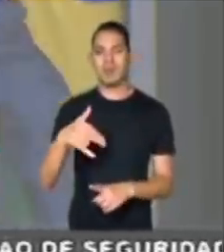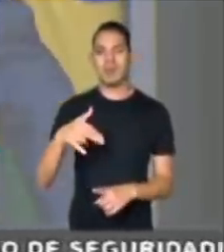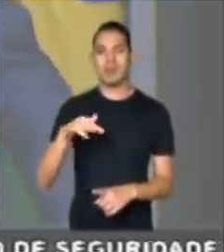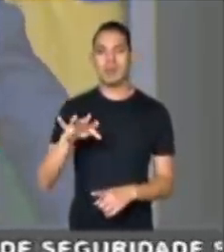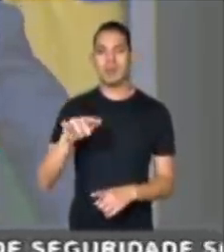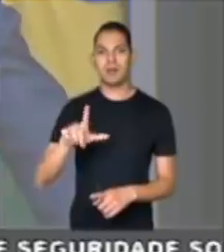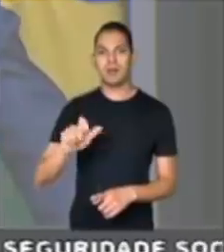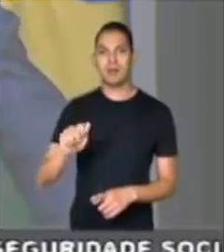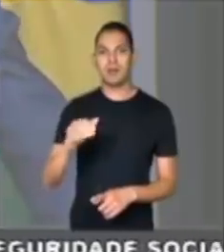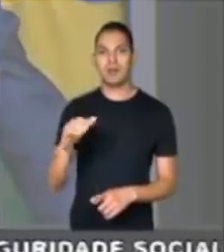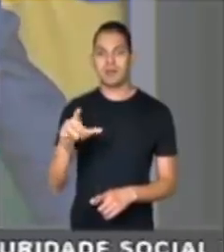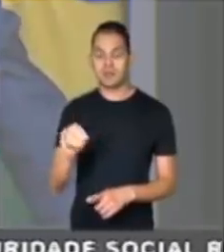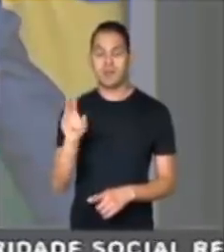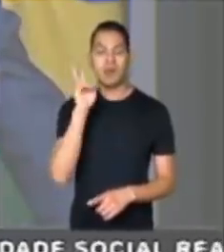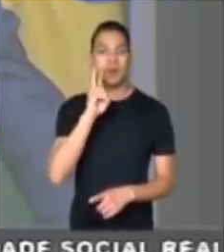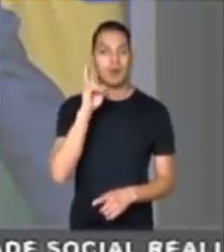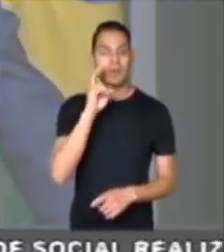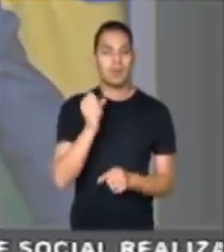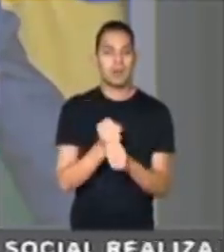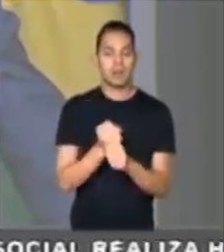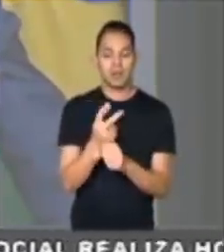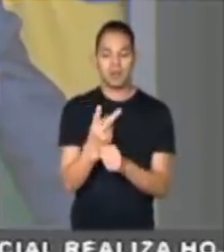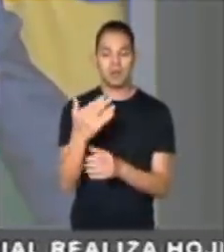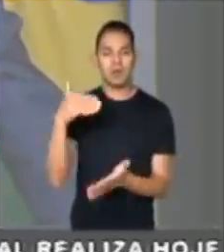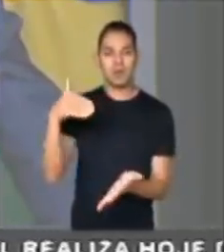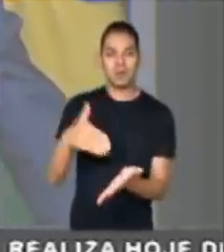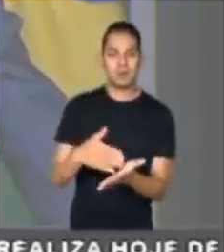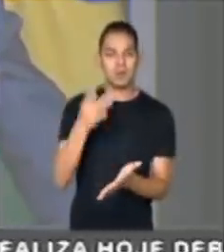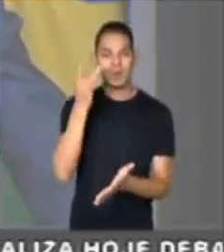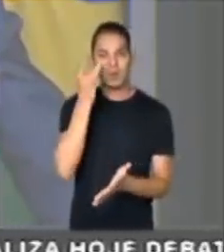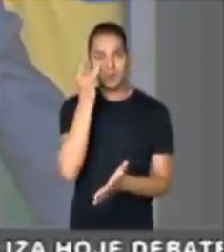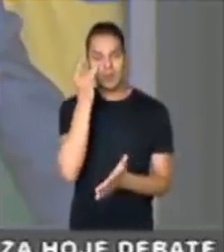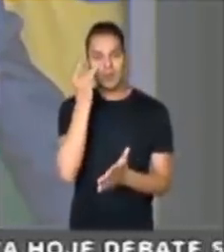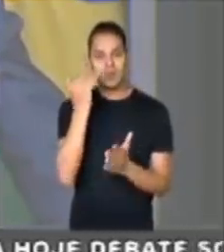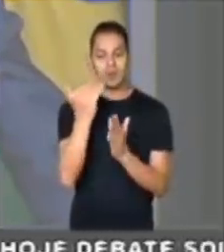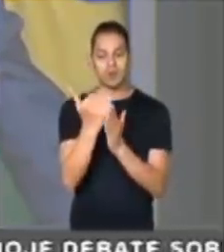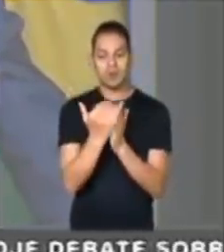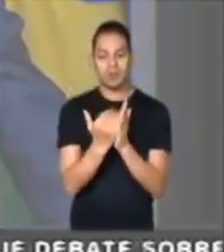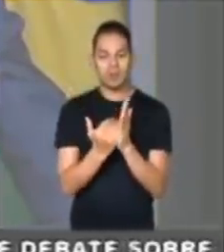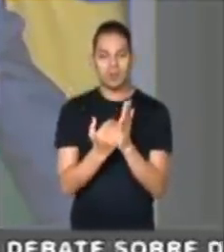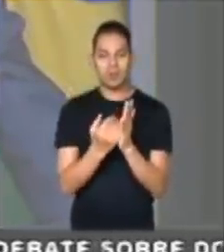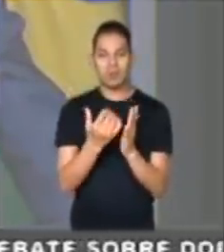os dois últimos anos de governo Dilma, o crescimento foi negativo, foi de menos